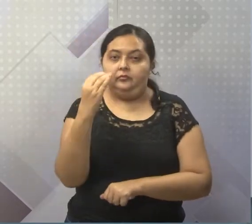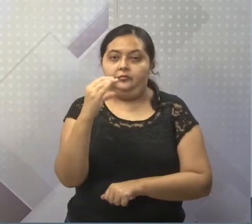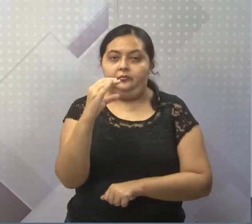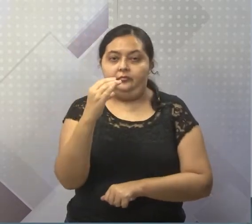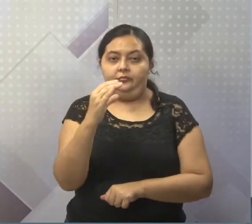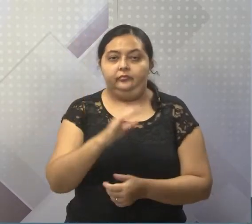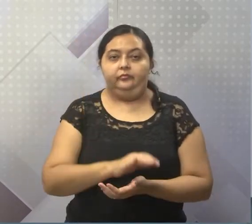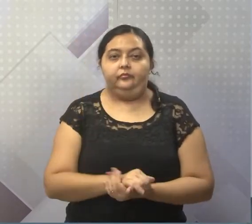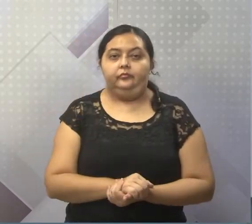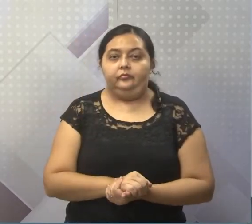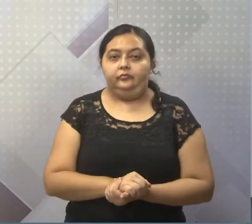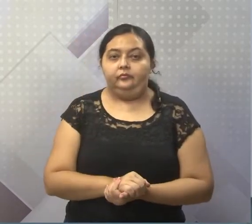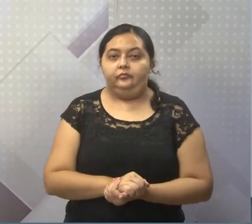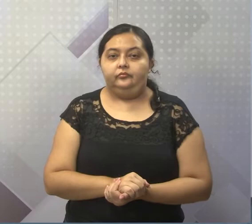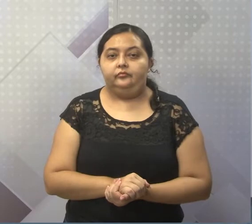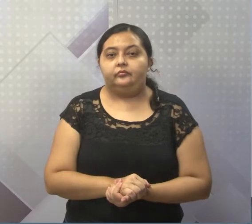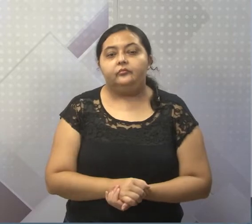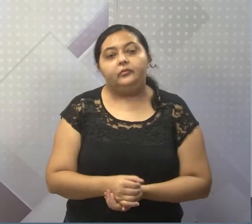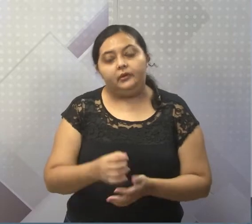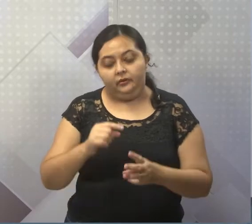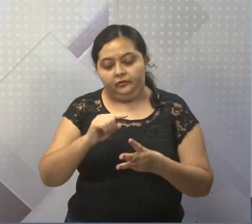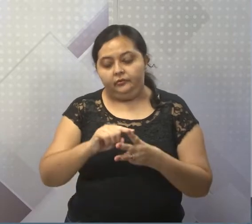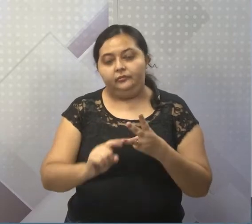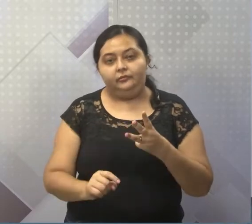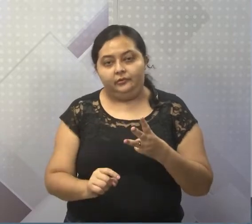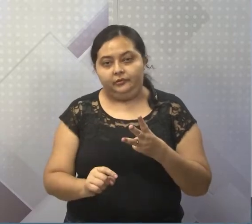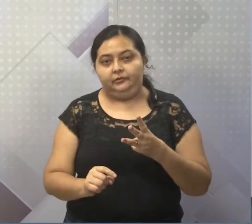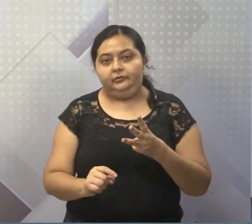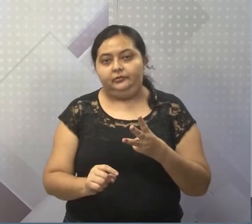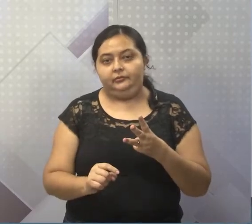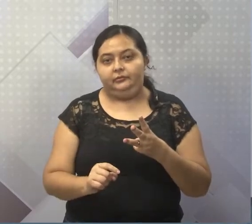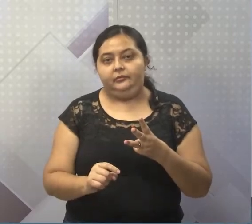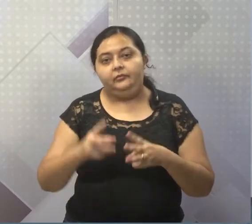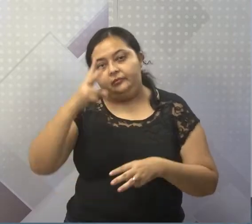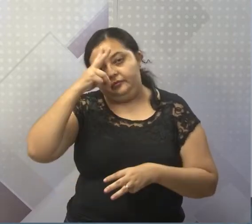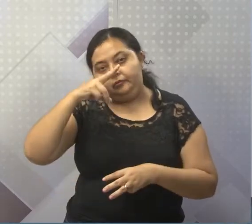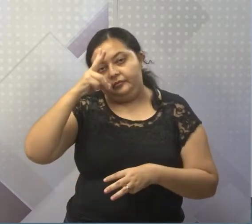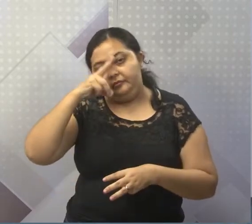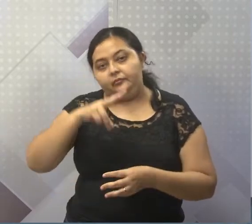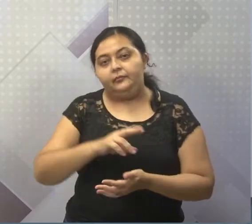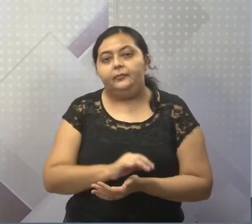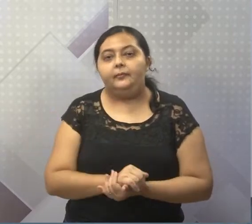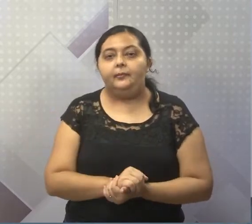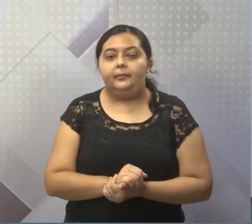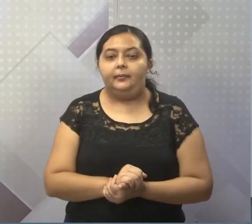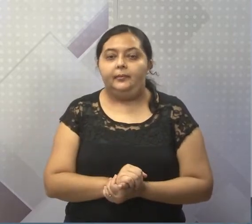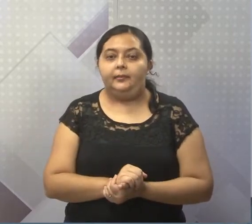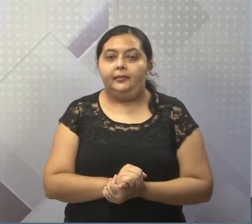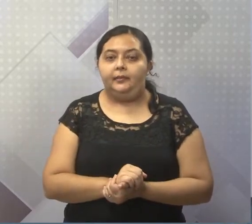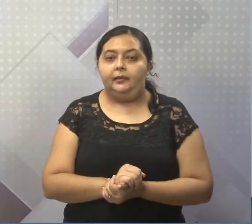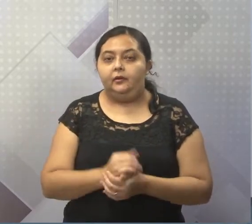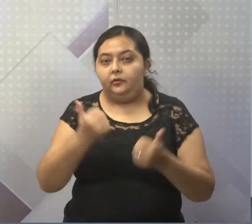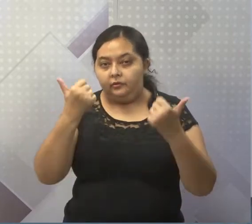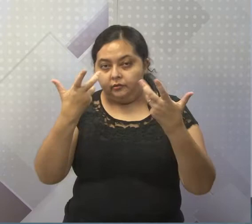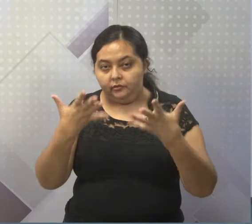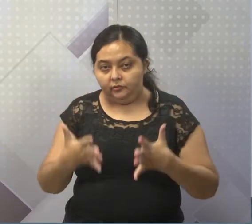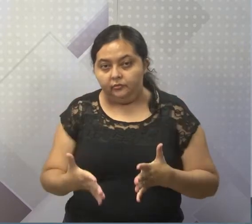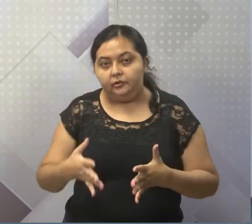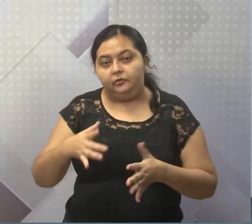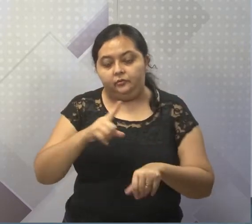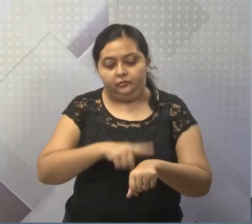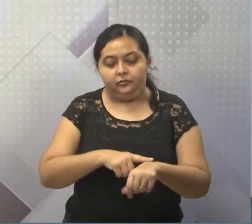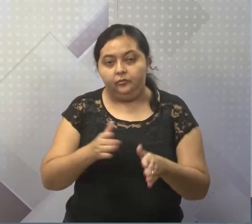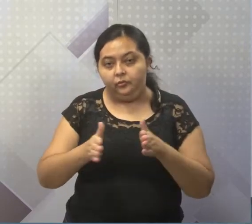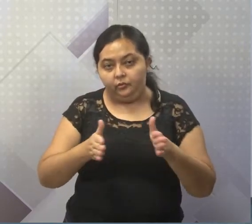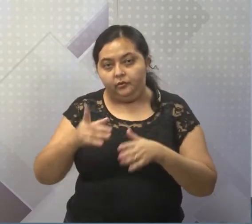ciência né vai mexer nesses três períodos aí da história e quando eu falo no período da história